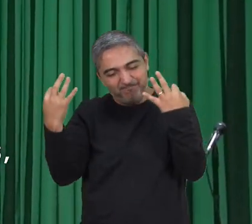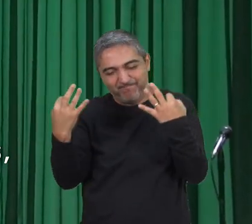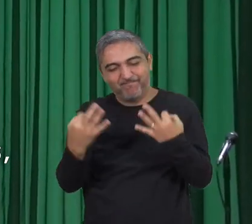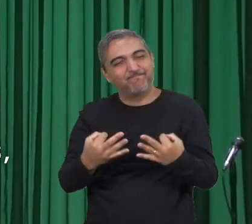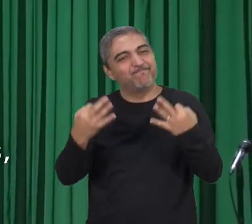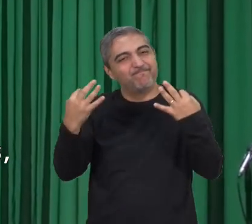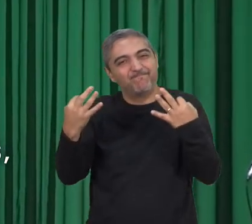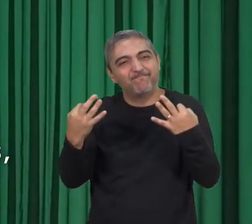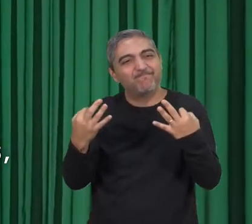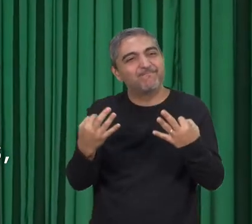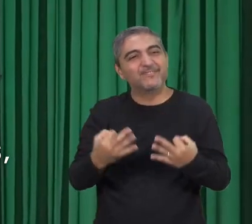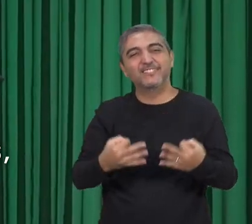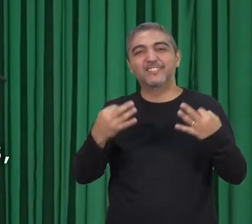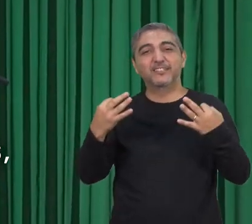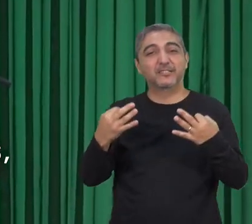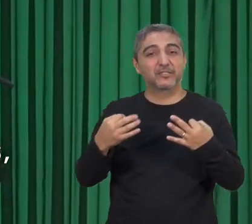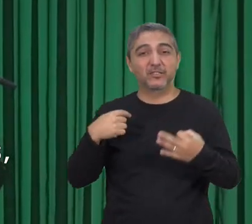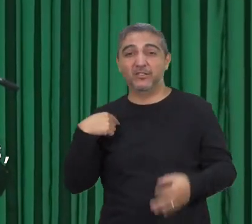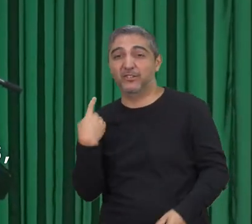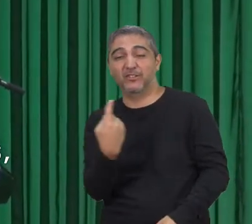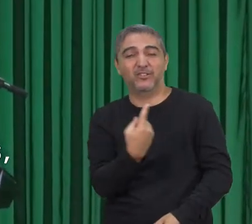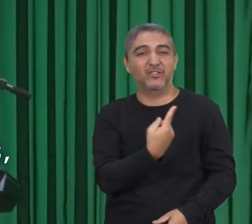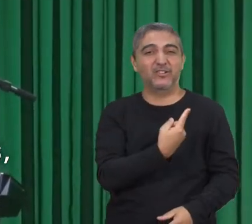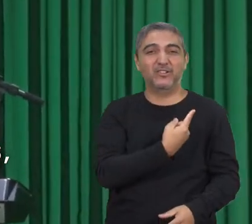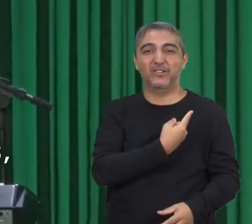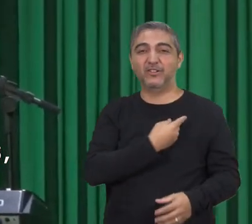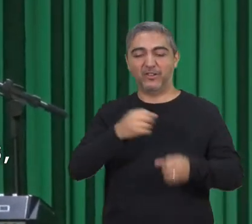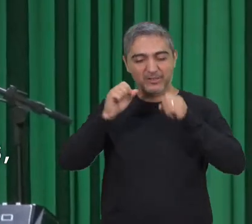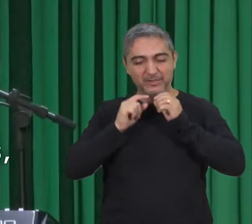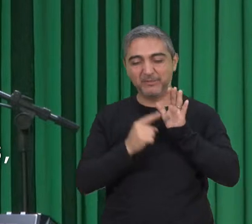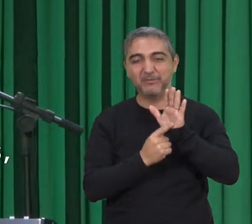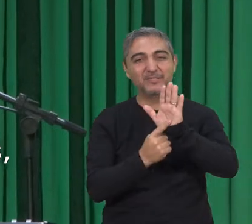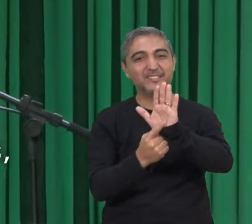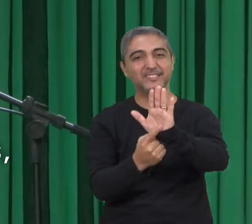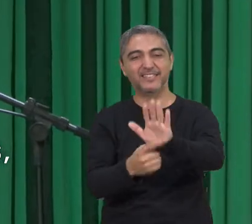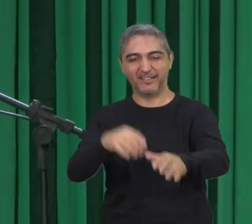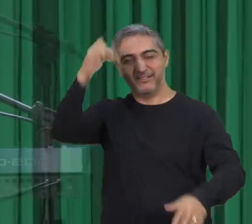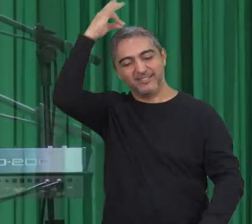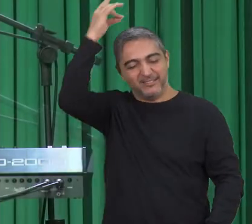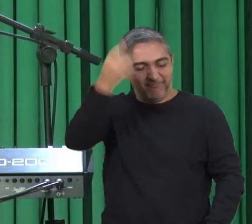produziremos muitos frutos. Muitos frutos,